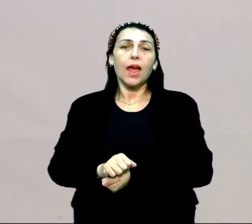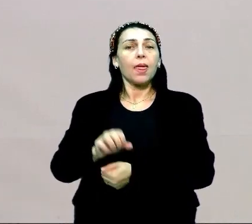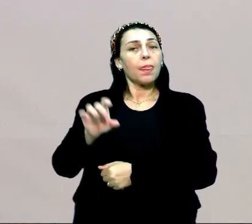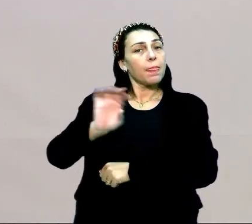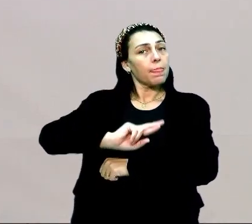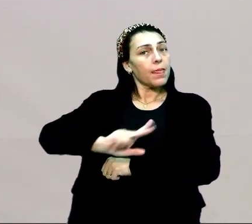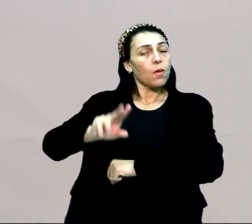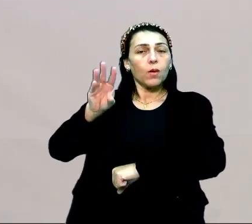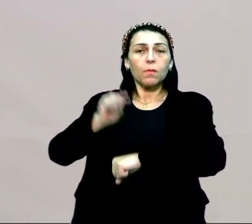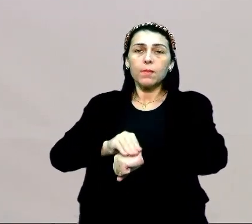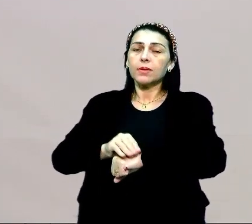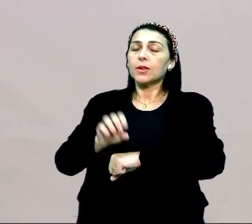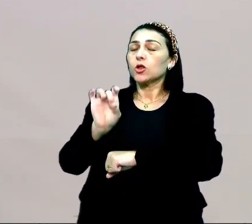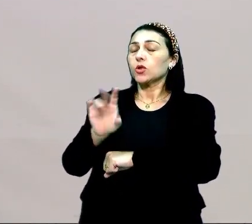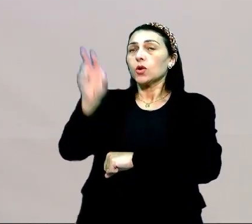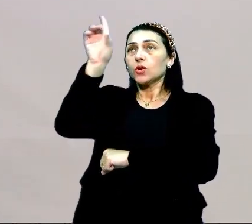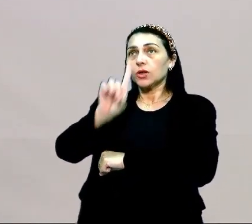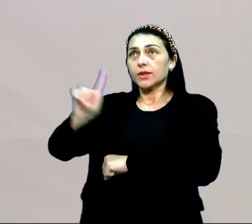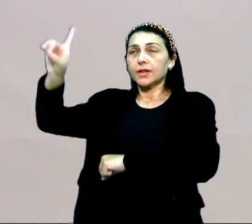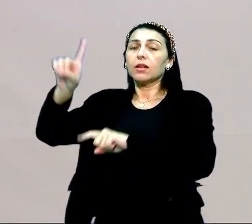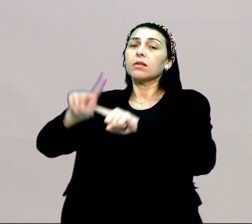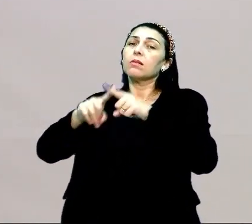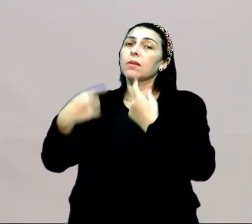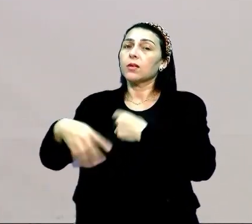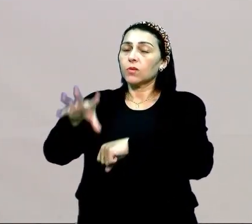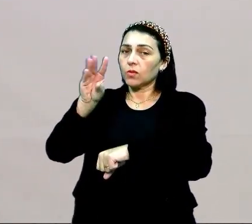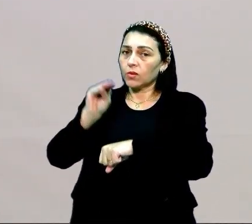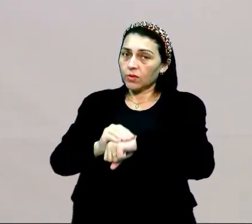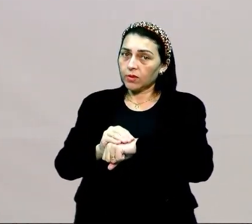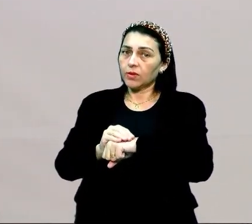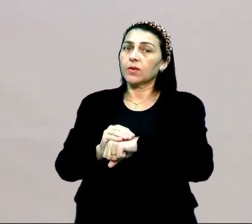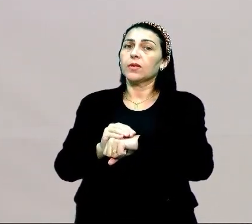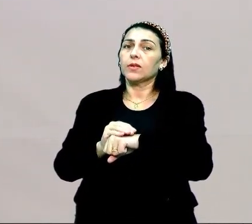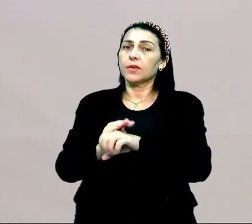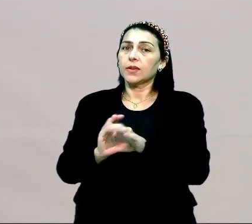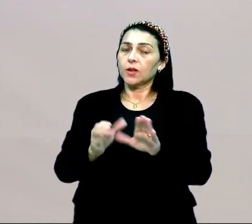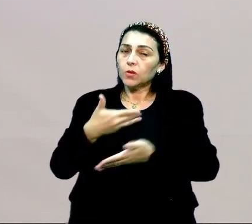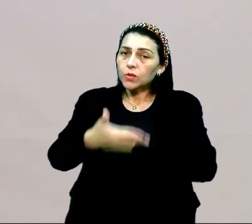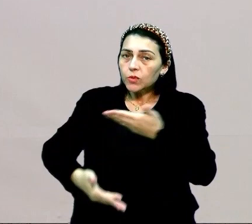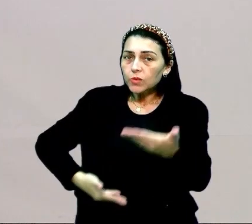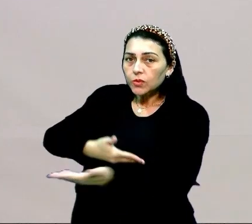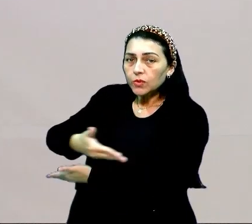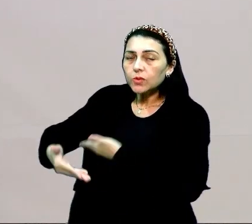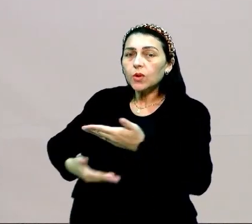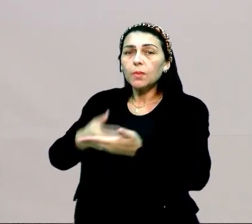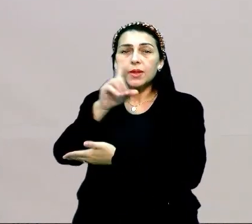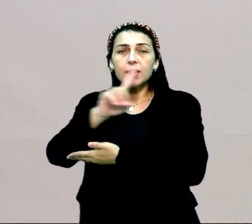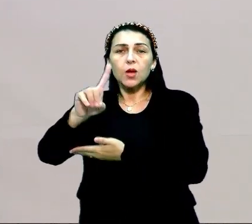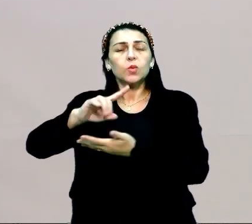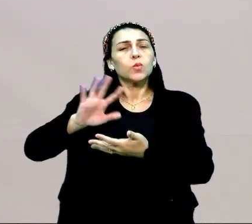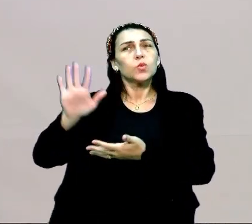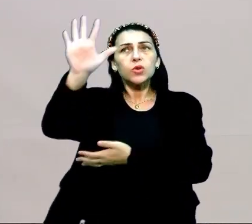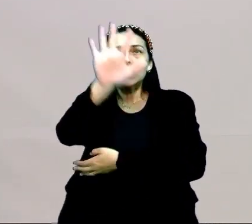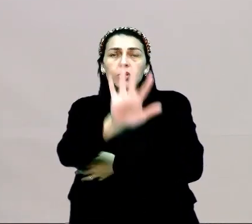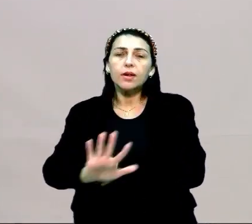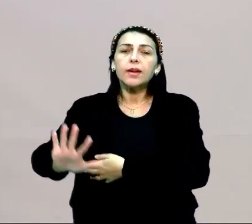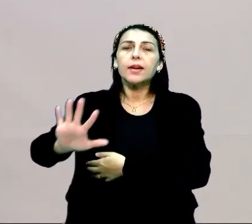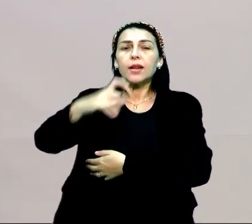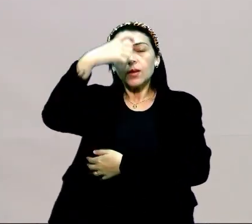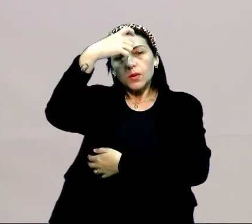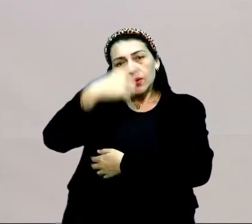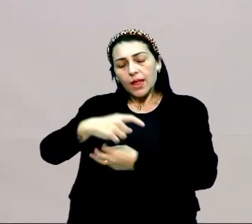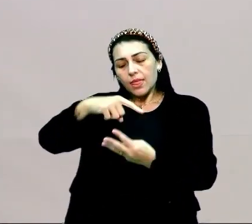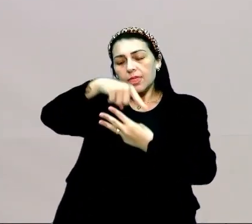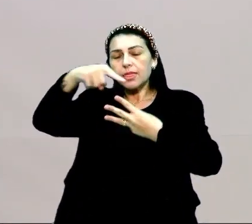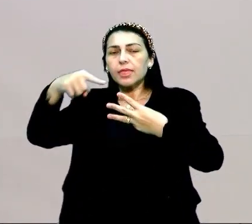conhecimento apenas de Deus, mas se trata de um conhecimento integral, um conhecimento sobre Deus, um conhecimento sobre si mesmo, um